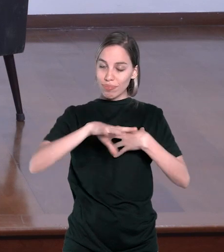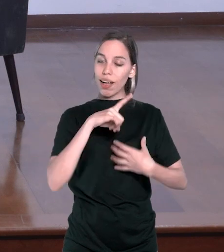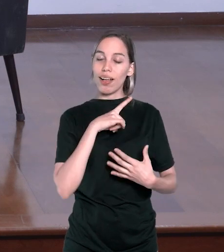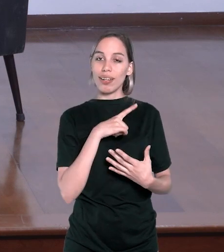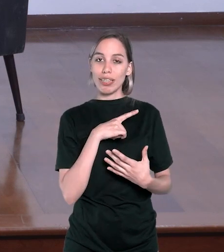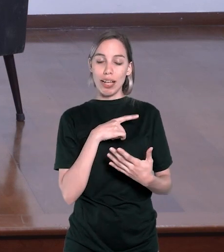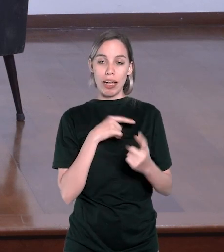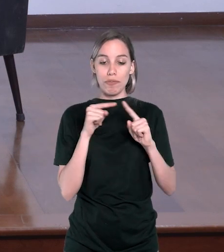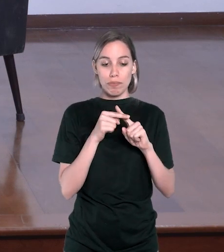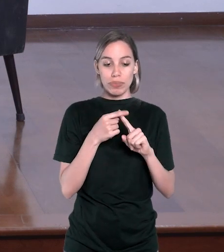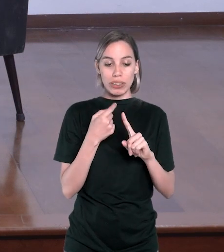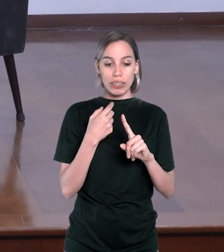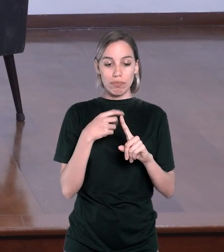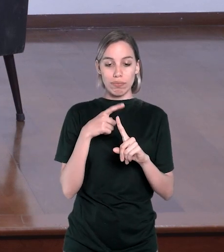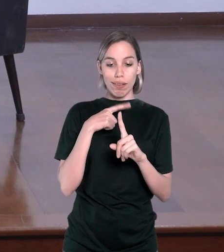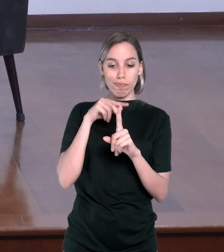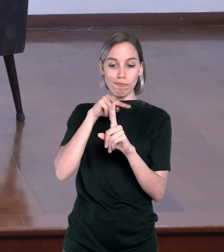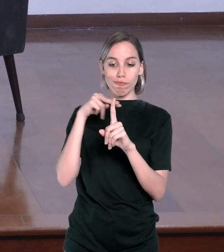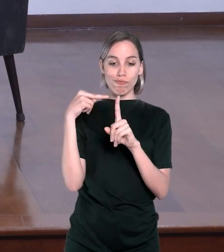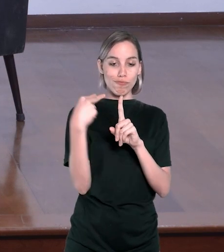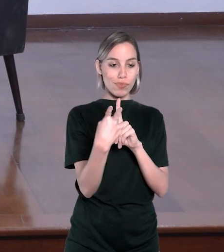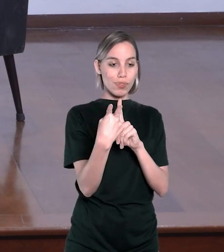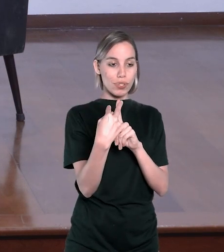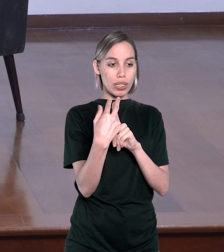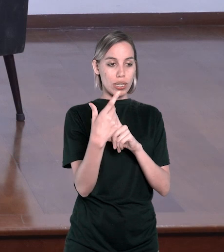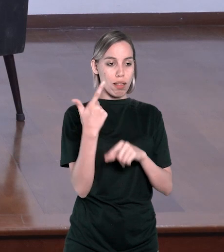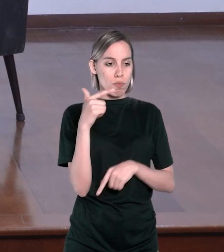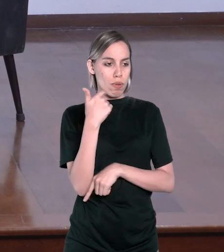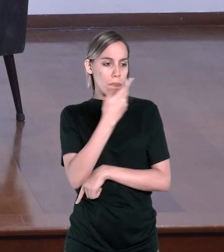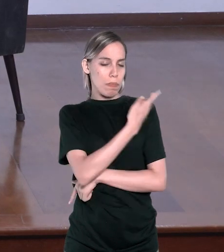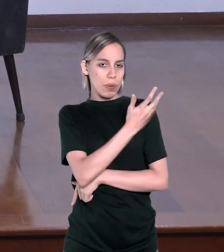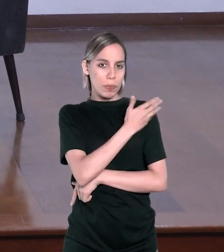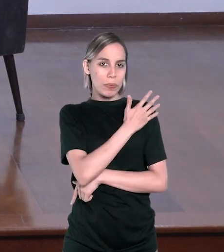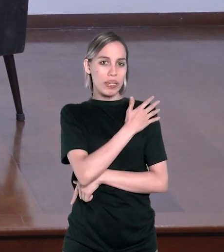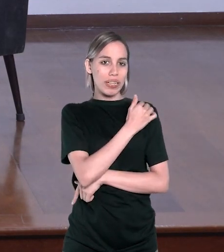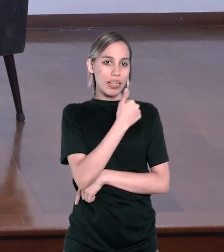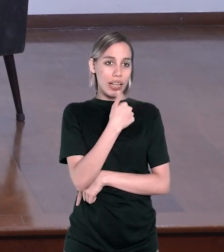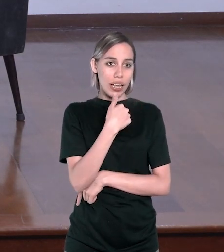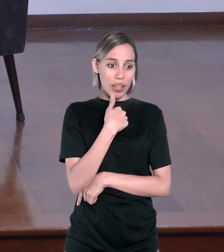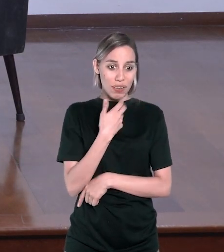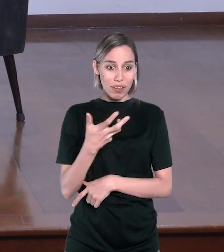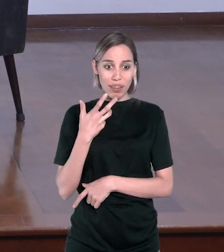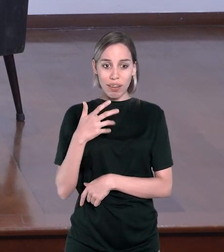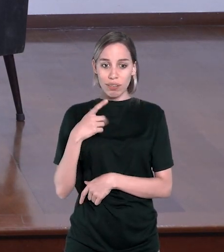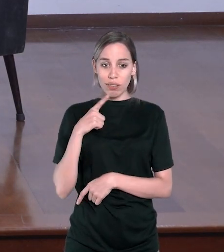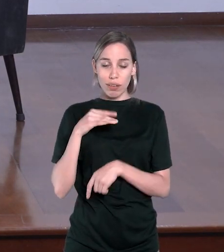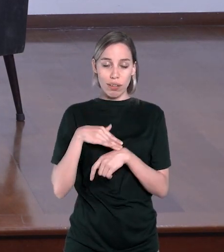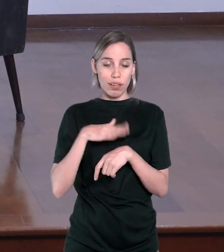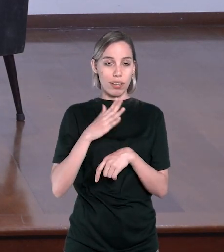ver o outro, né, ou sem preconceitos, né, isso também é uma coisa que eu quero cada vez ter mais na minha